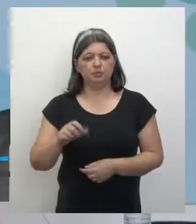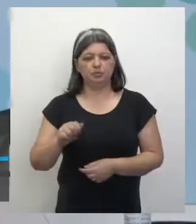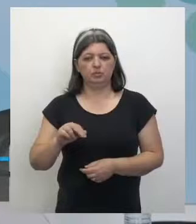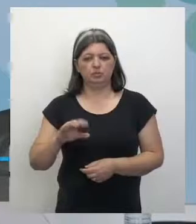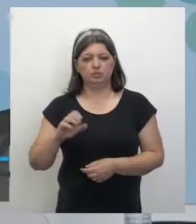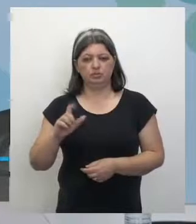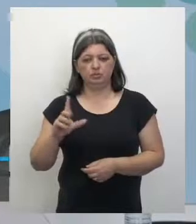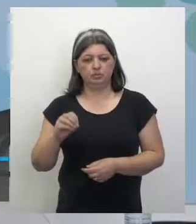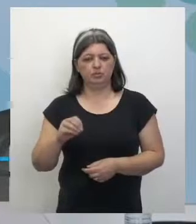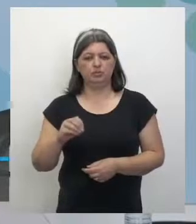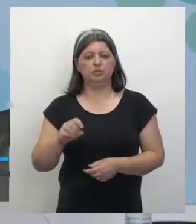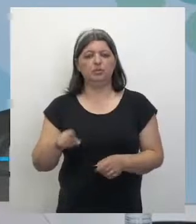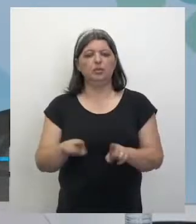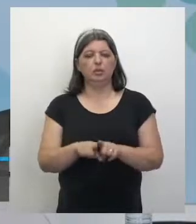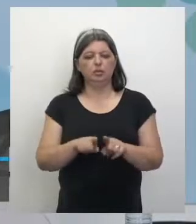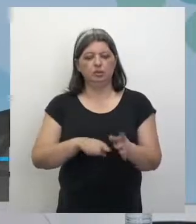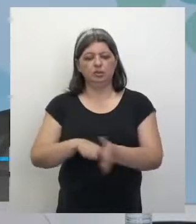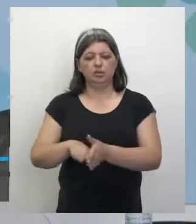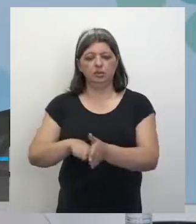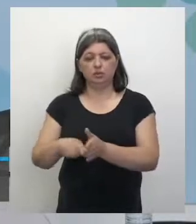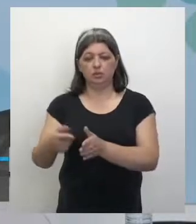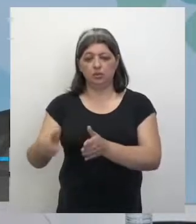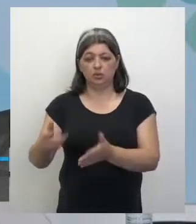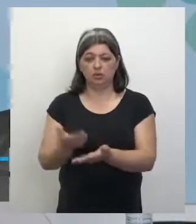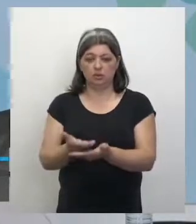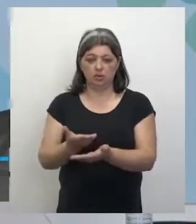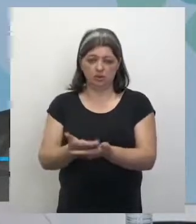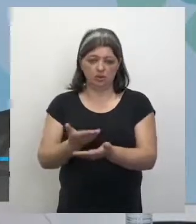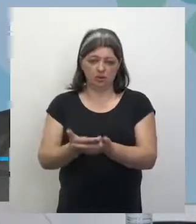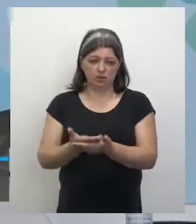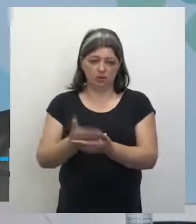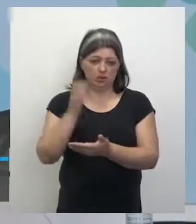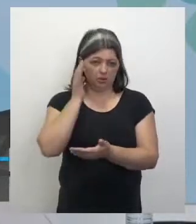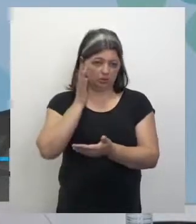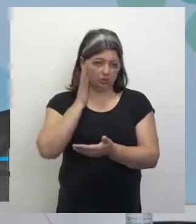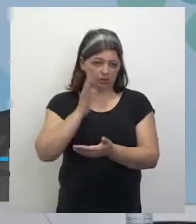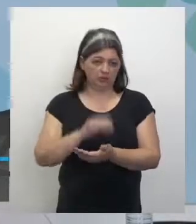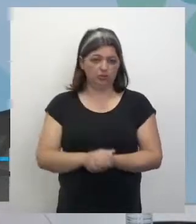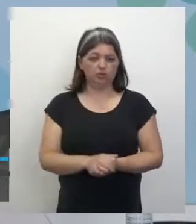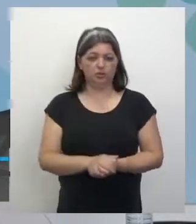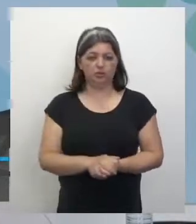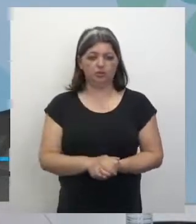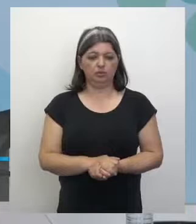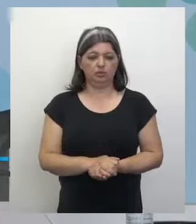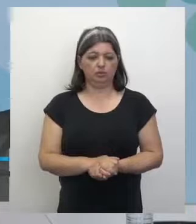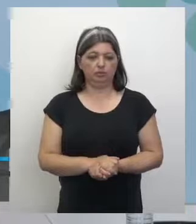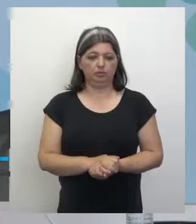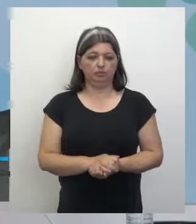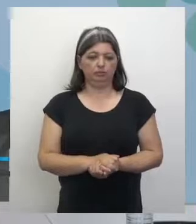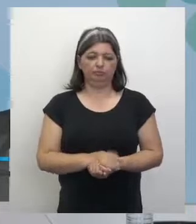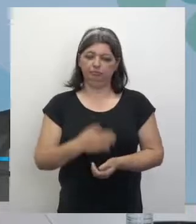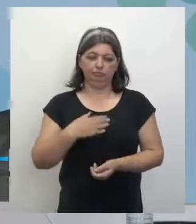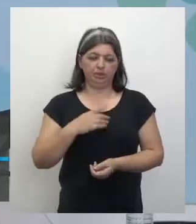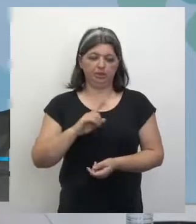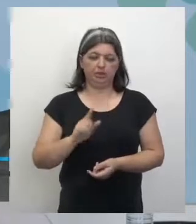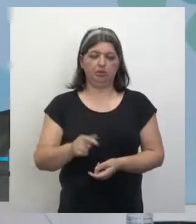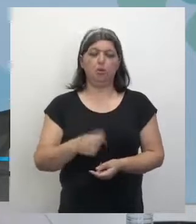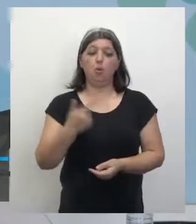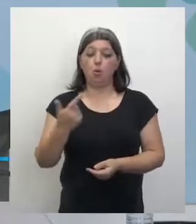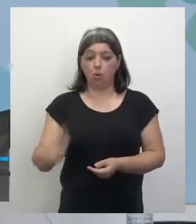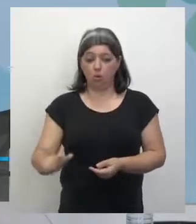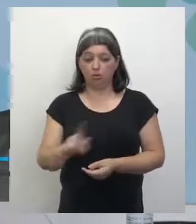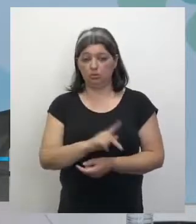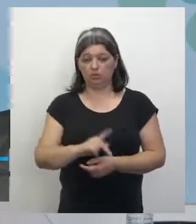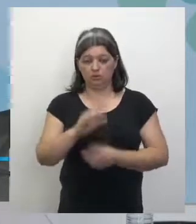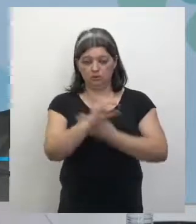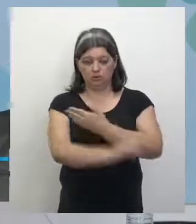se inspirou em outra aula de filosofia, que não foi dada por mim, mas com certeza, né, algum professor aqui da filosofia do Centro